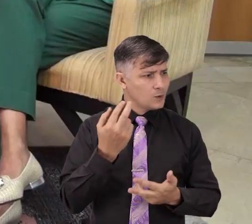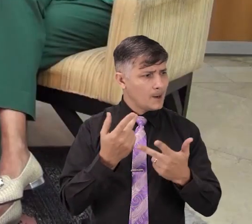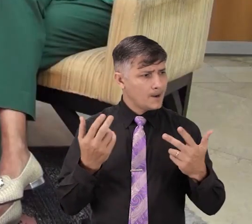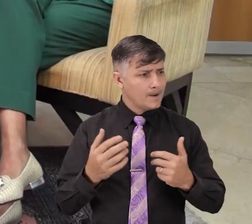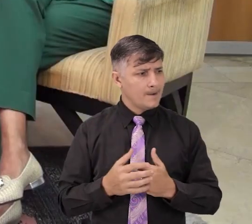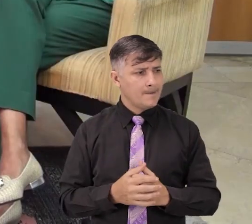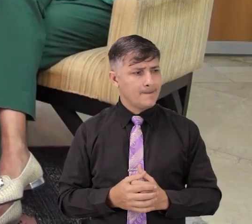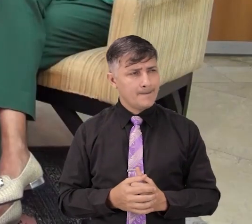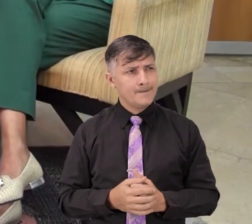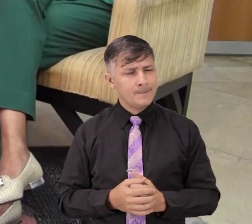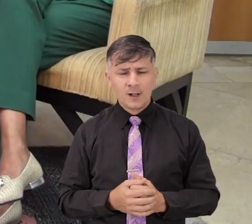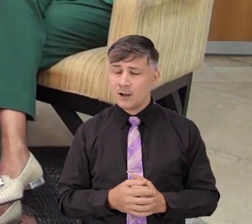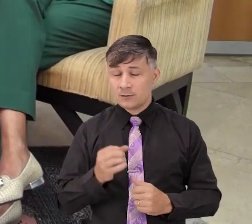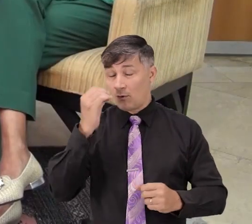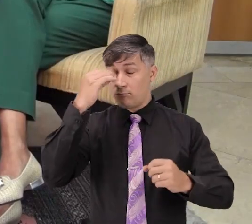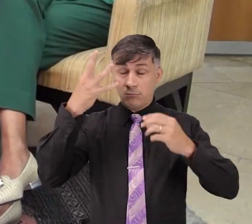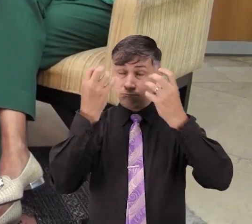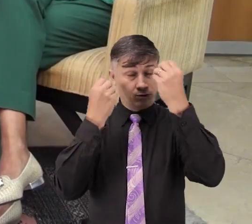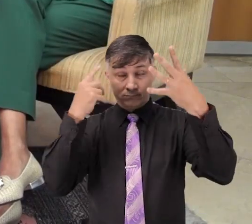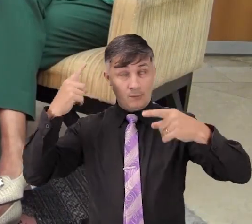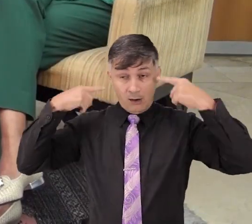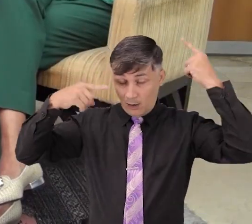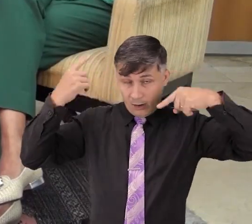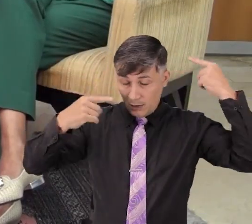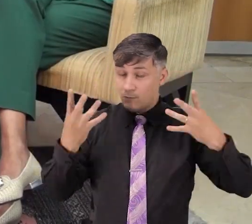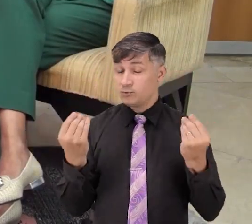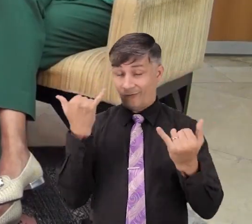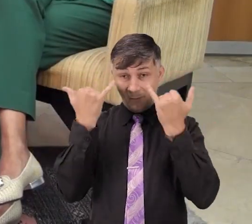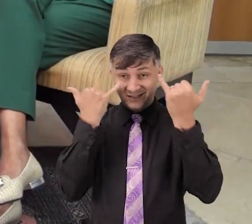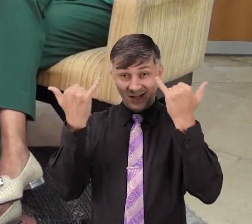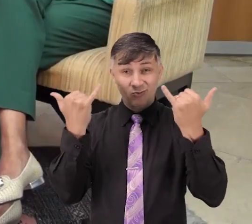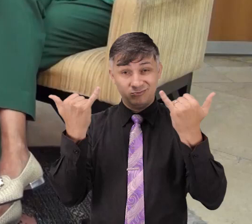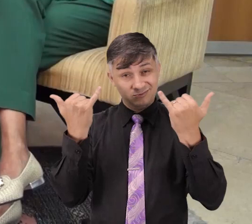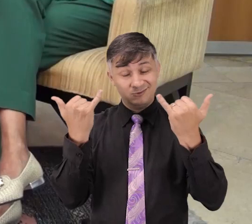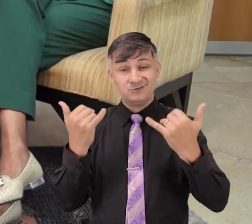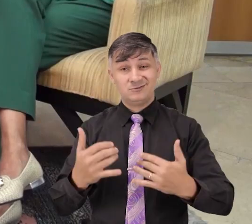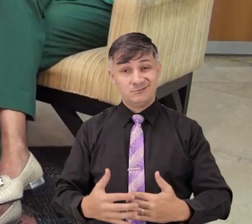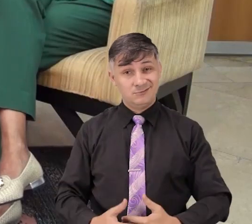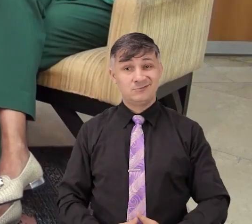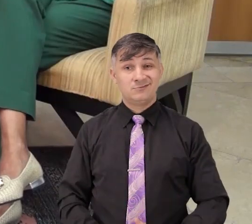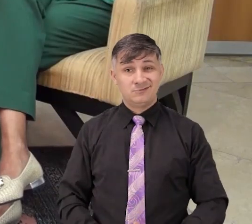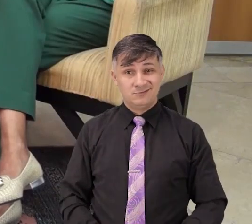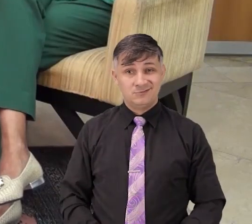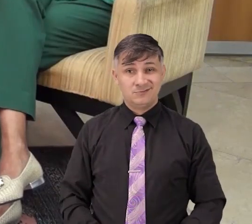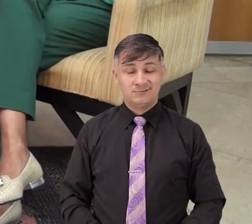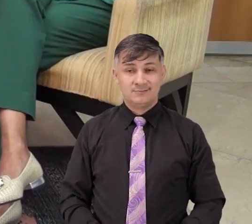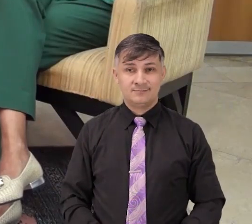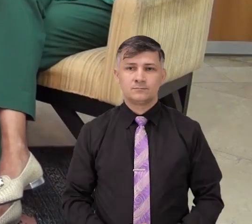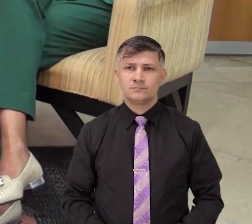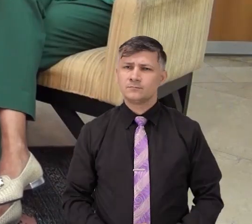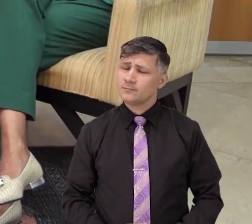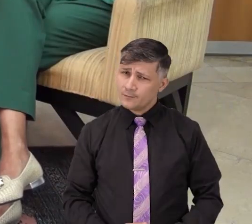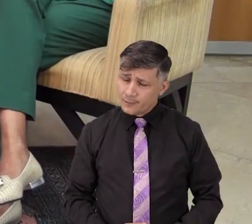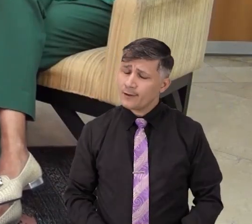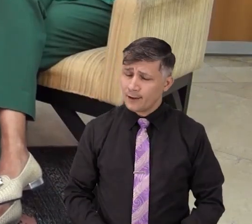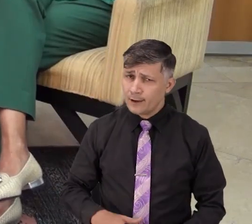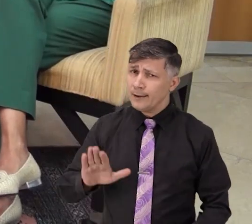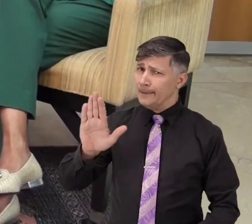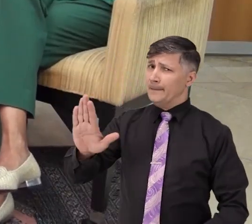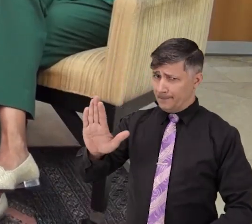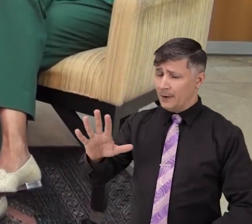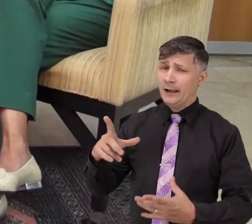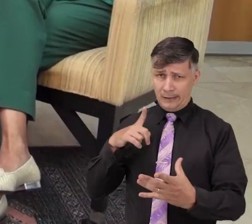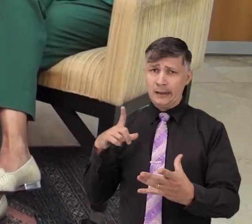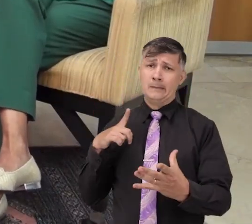gente, eu ando muito esclerosado, eu acho que é muita informação. Mas é muita informação mesmo, já, porque se HD são... cansado, né? A gente não pode